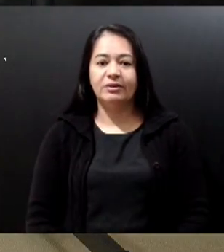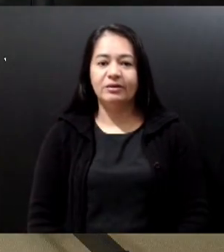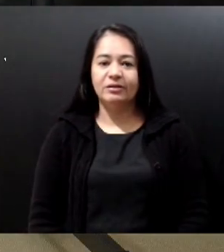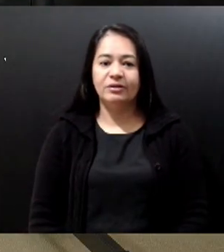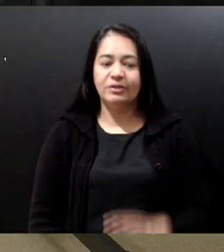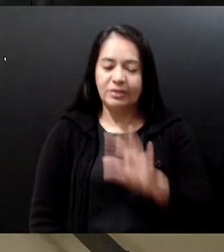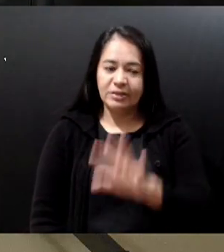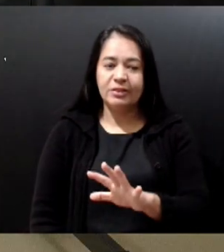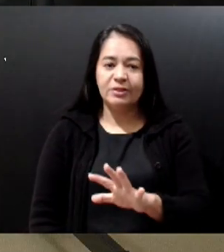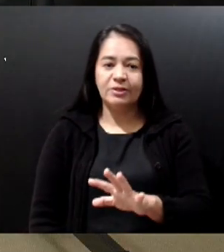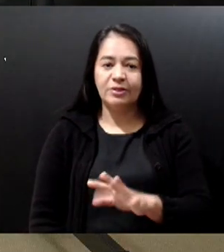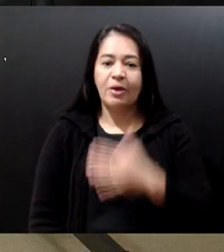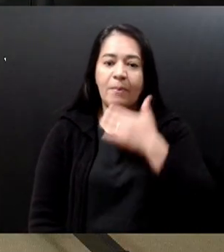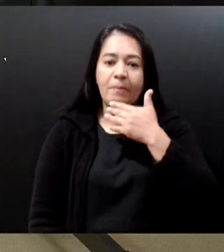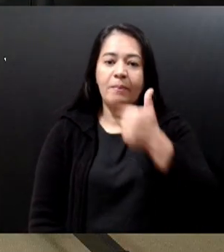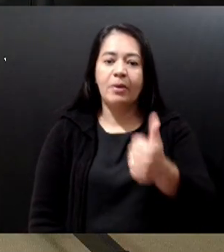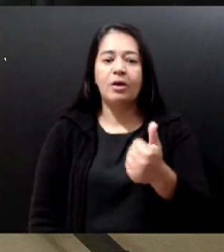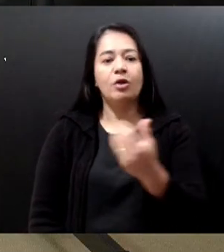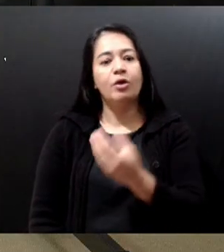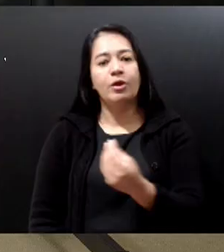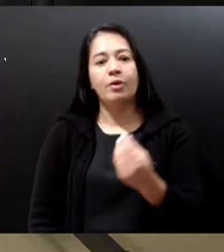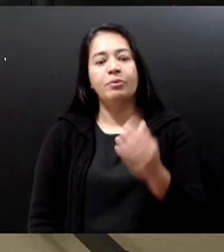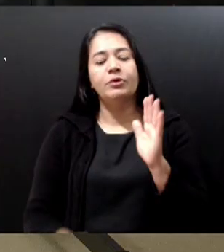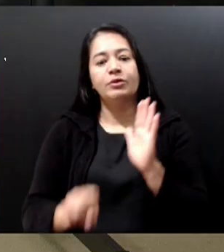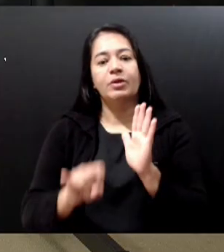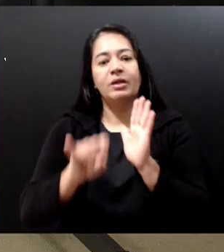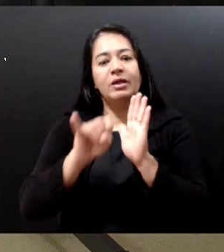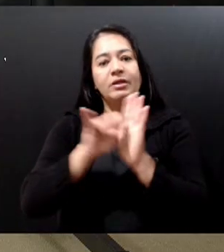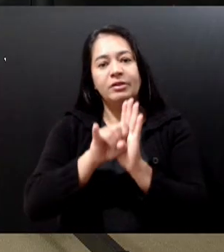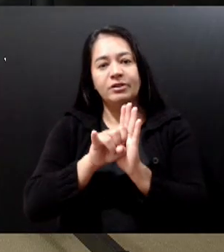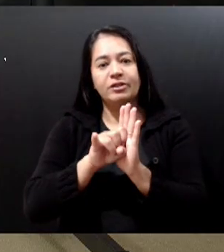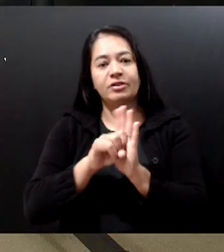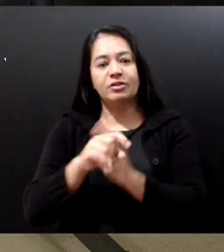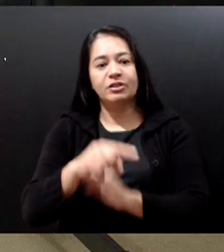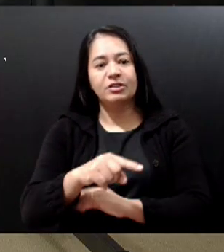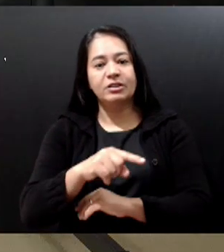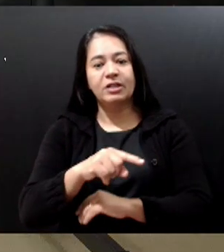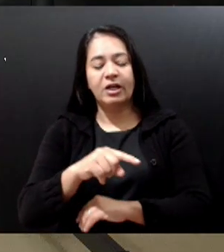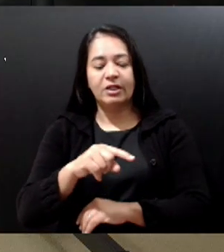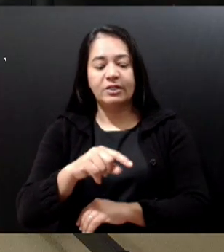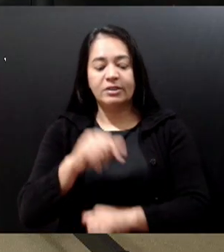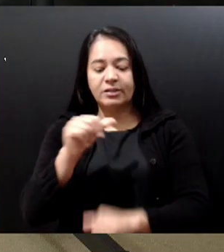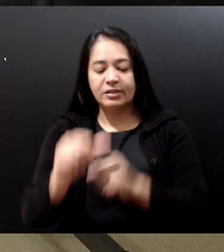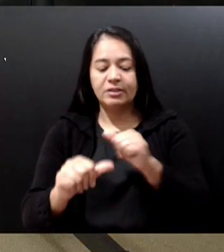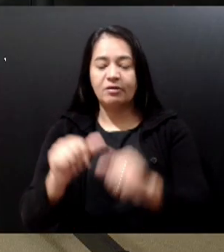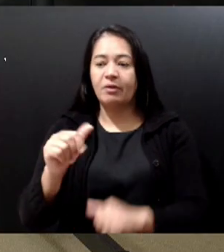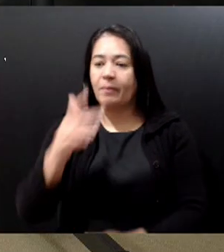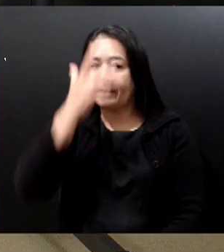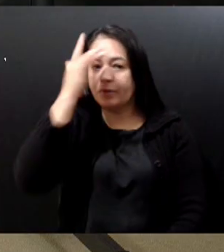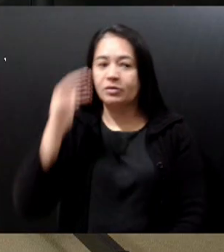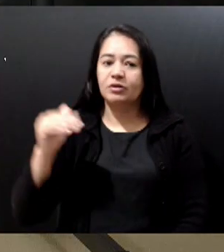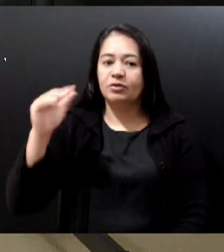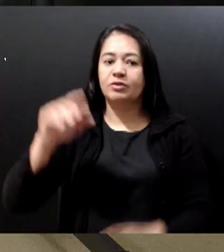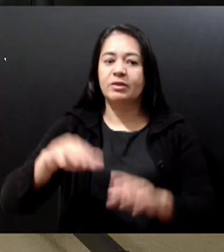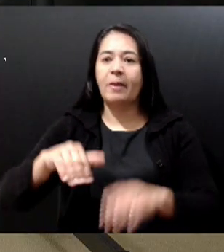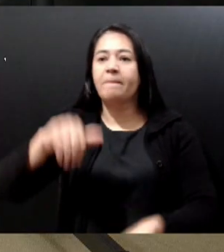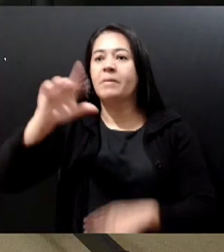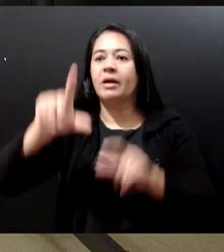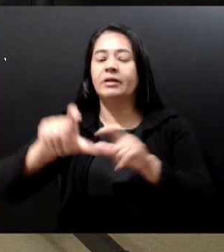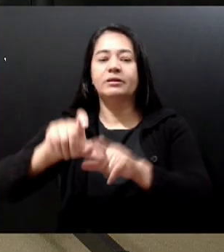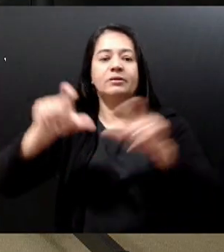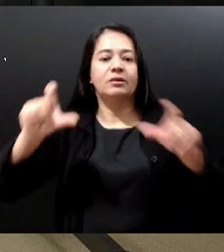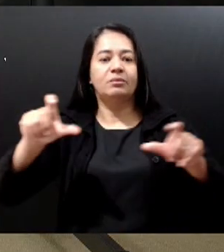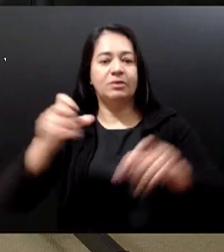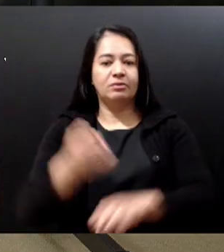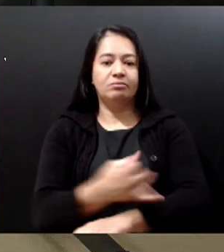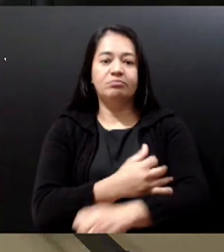a identidade Uhum. e elas se tornam pessoas adultas mais independentes emocionalmente. Então